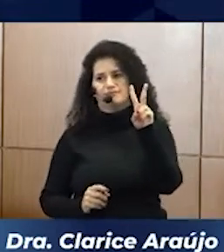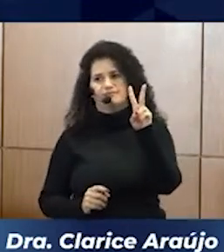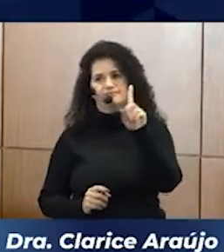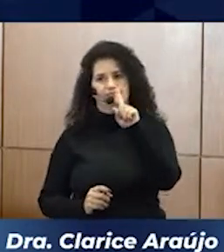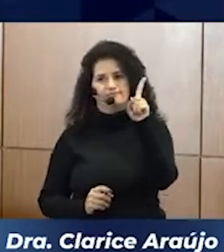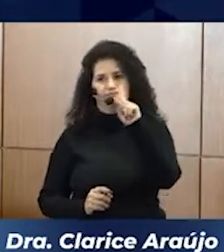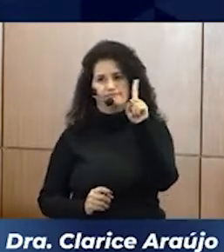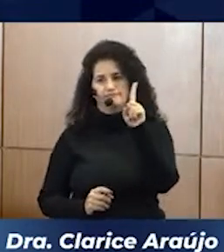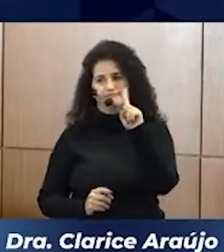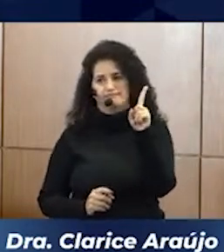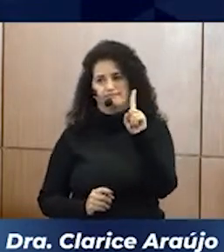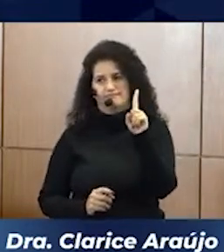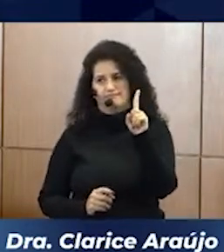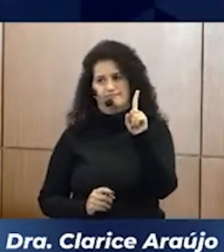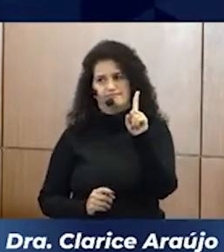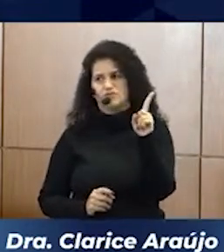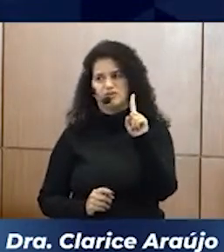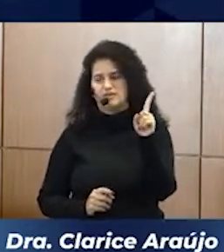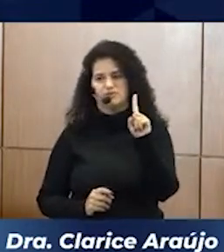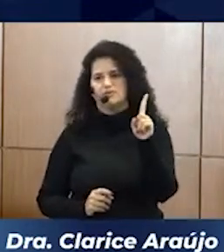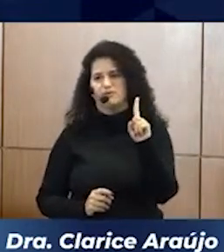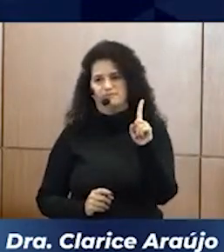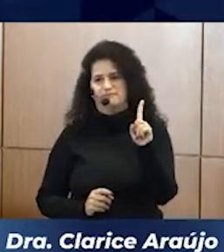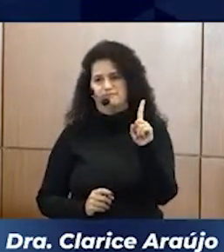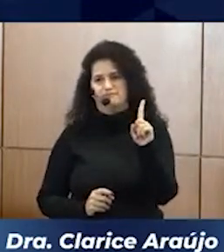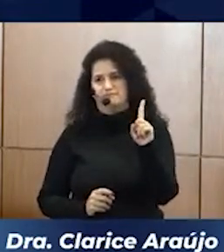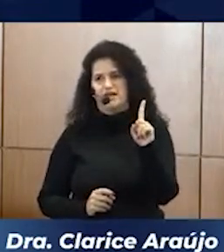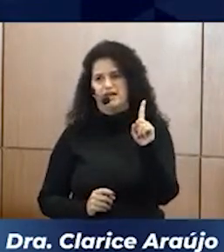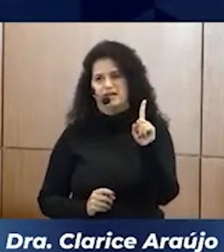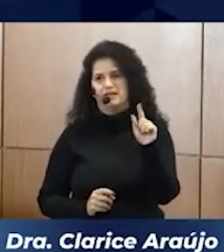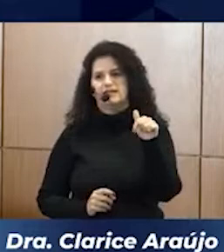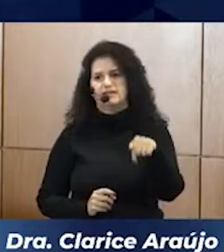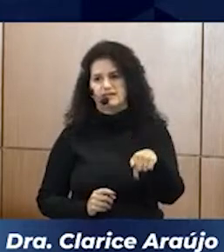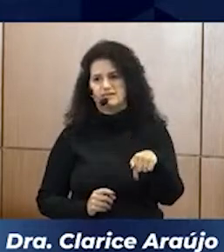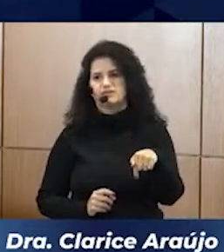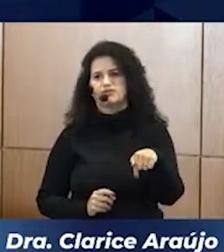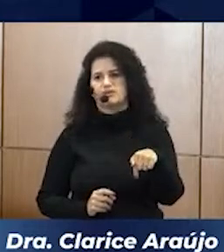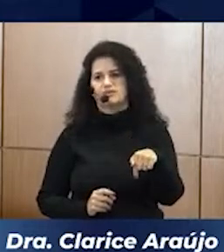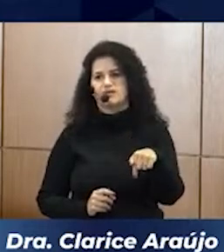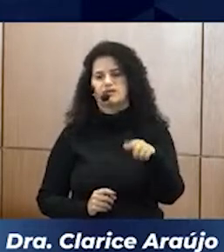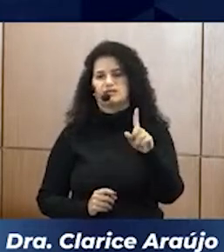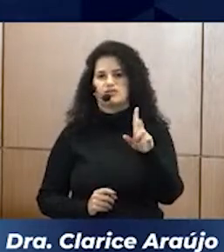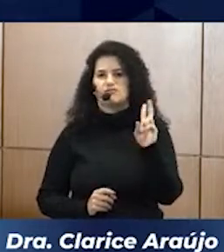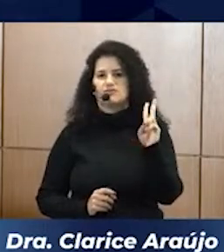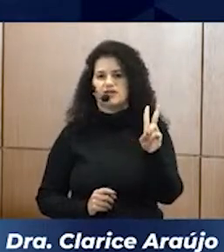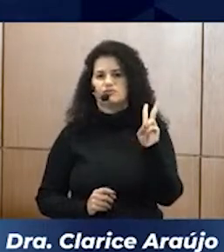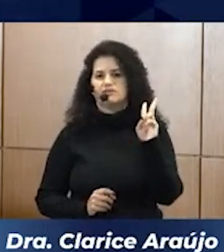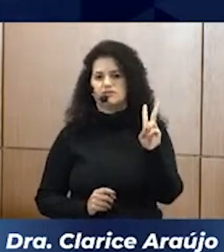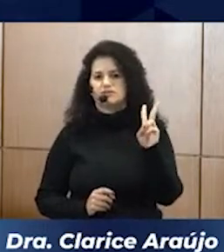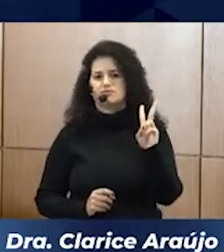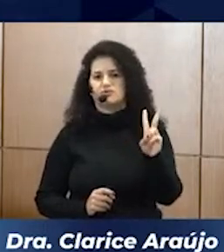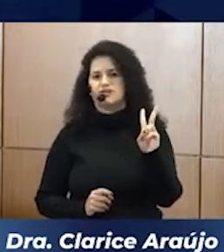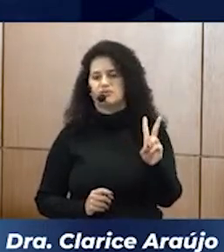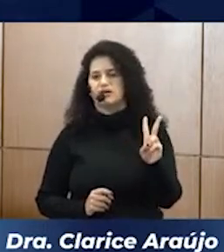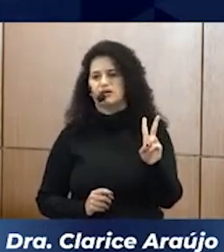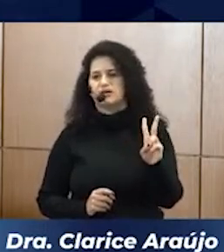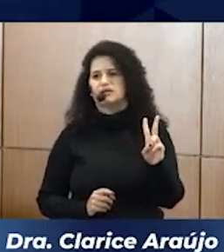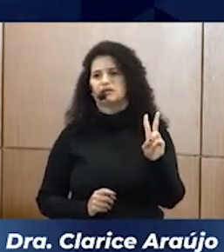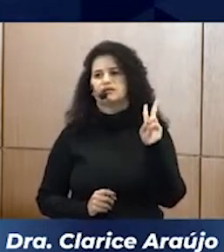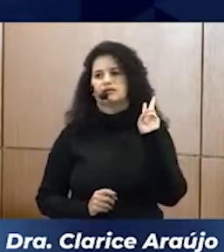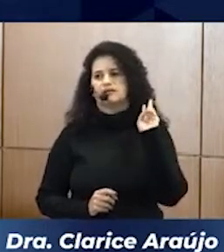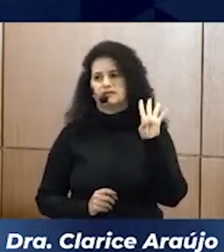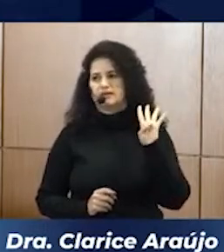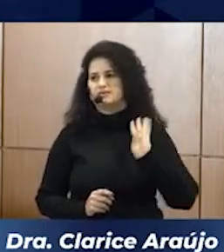2 anos? Uh-uh. 2 anos não. Tá? 10 sessões. Se a gente fizer 2 sessões por